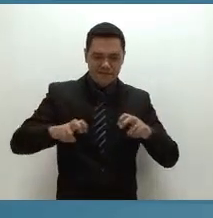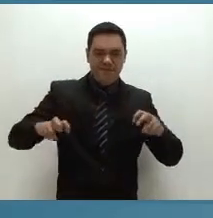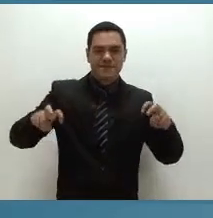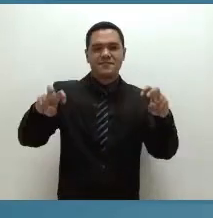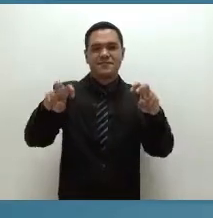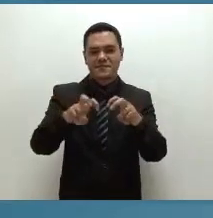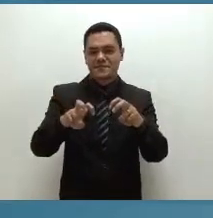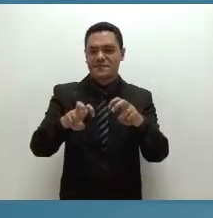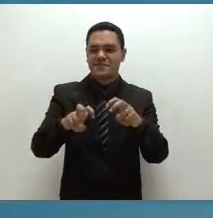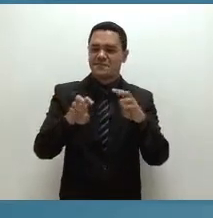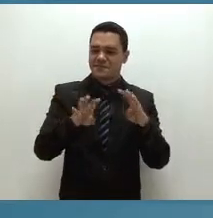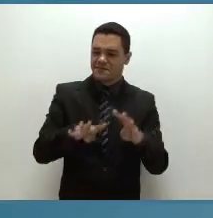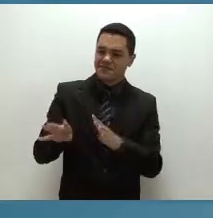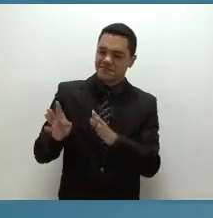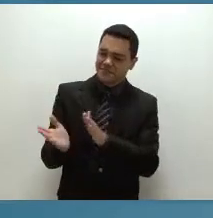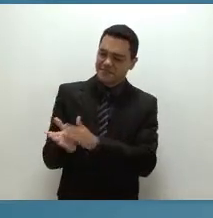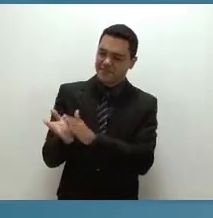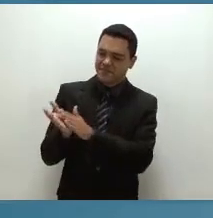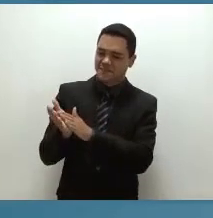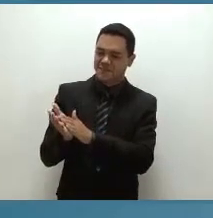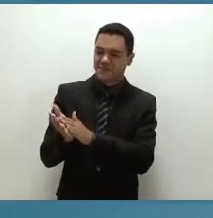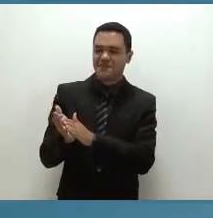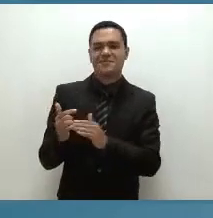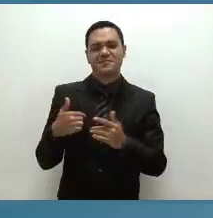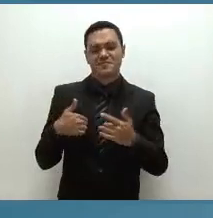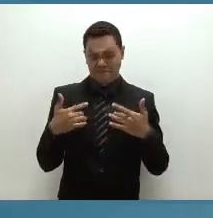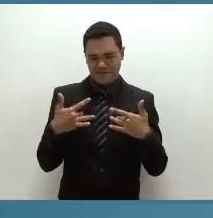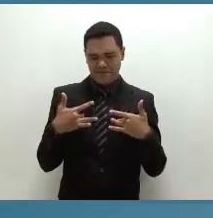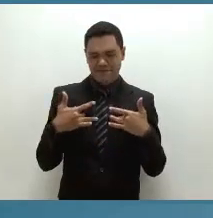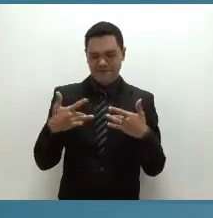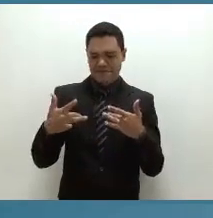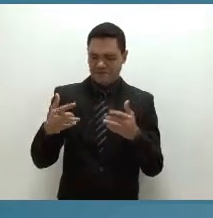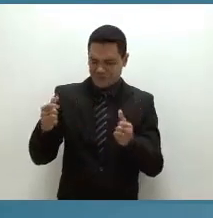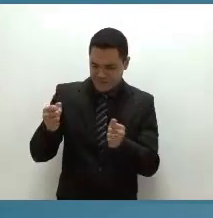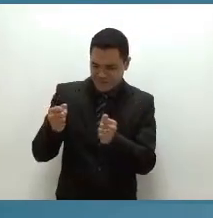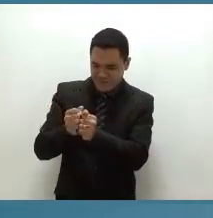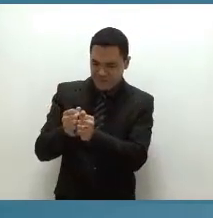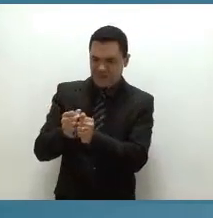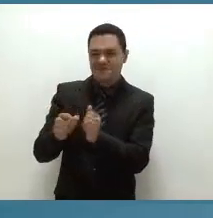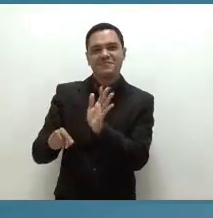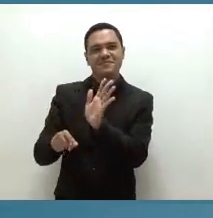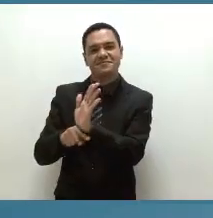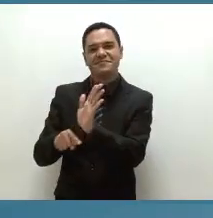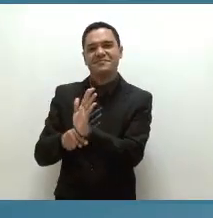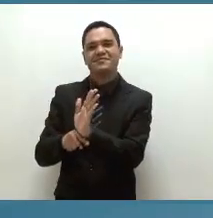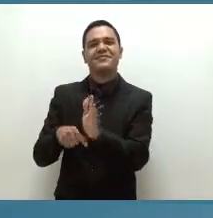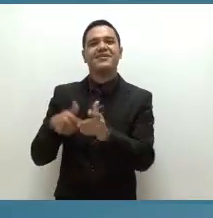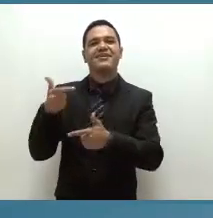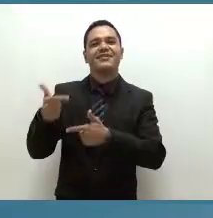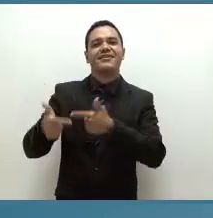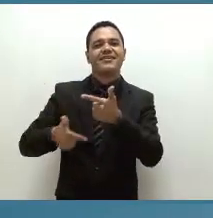legislativo, estarei contribuindo para o prestígio, a confiança